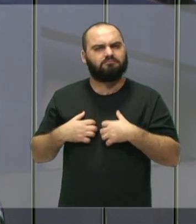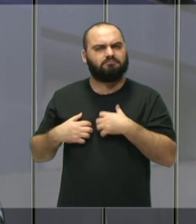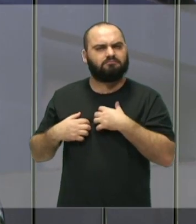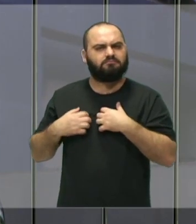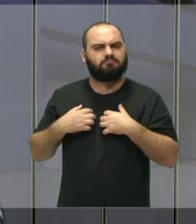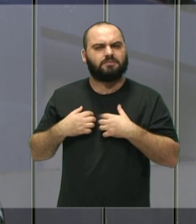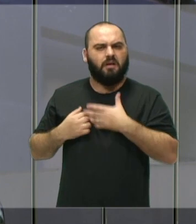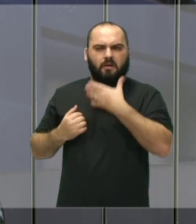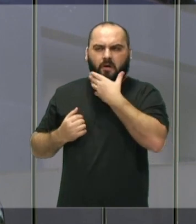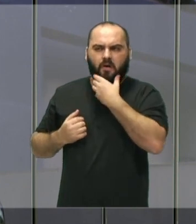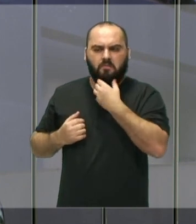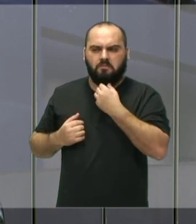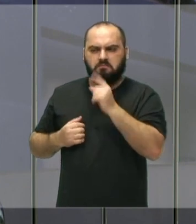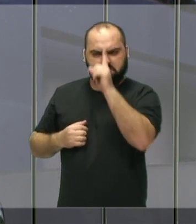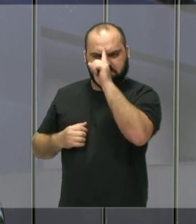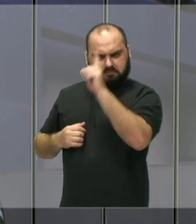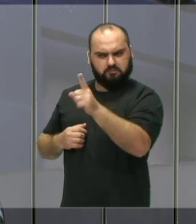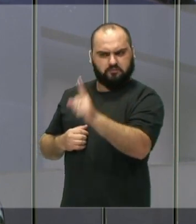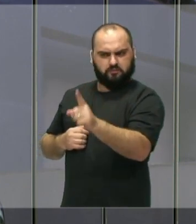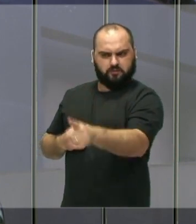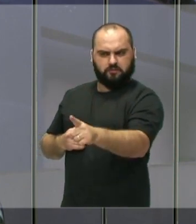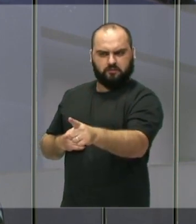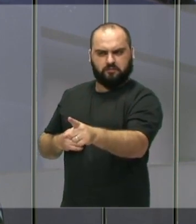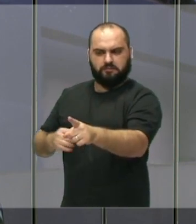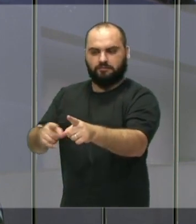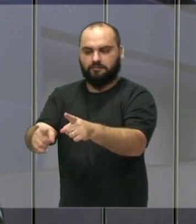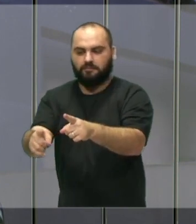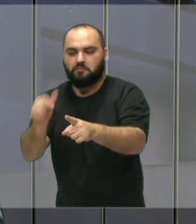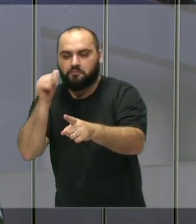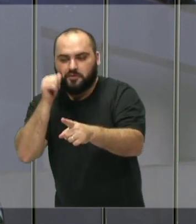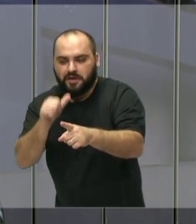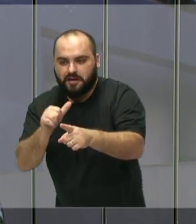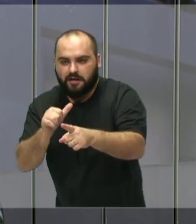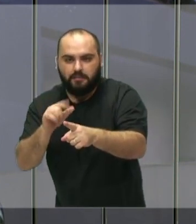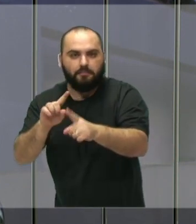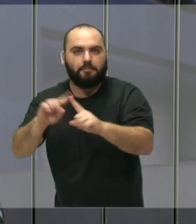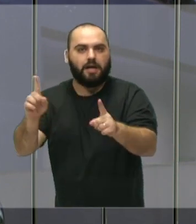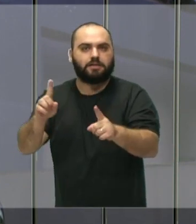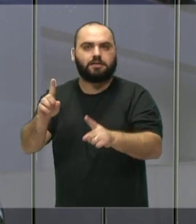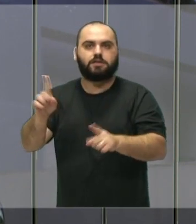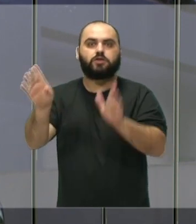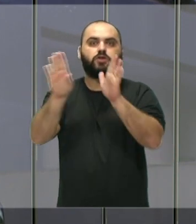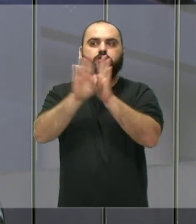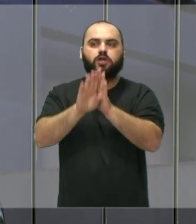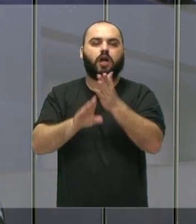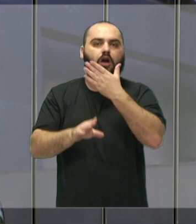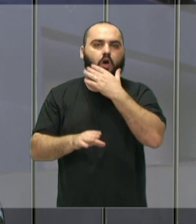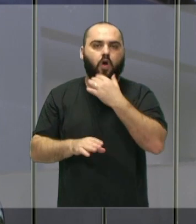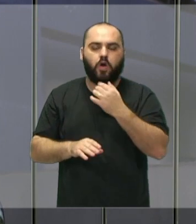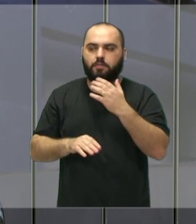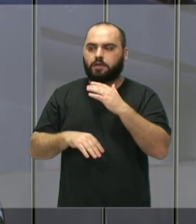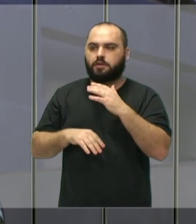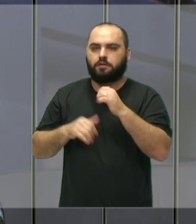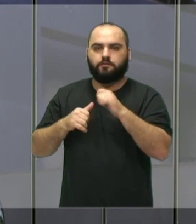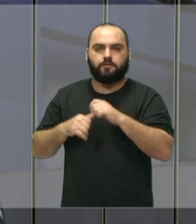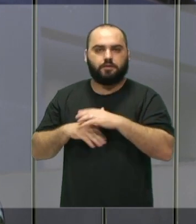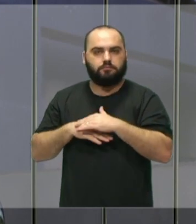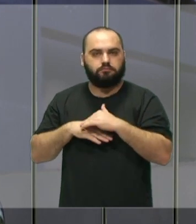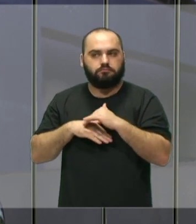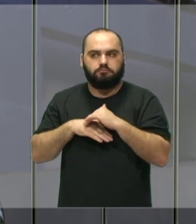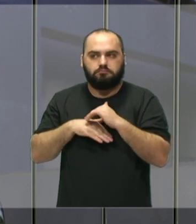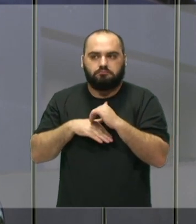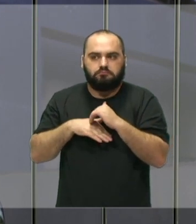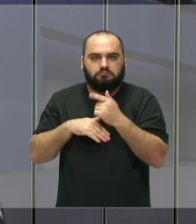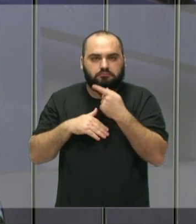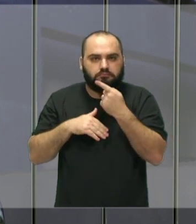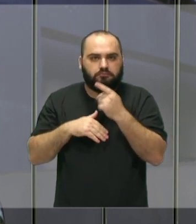com mulheres e são tão covardes quando chega uma outra, ou uma autoridade ou um outro homem. Então, isso sempre foi uma queixa minha. Eu vou